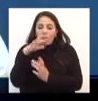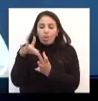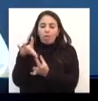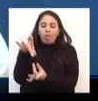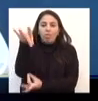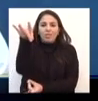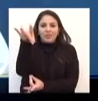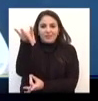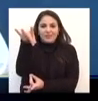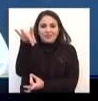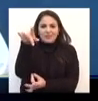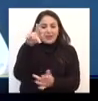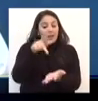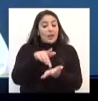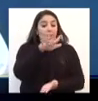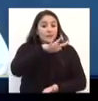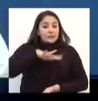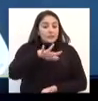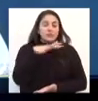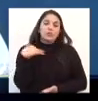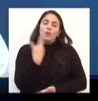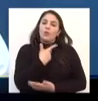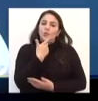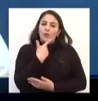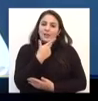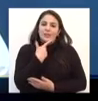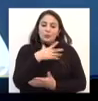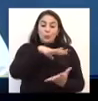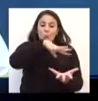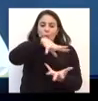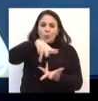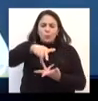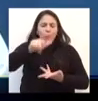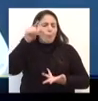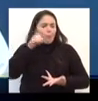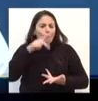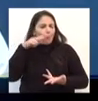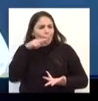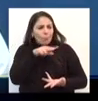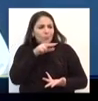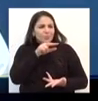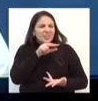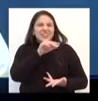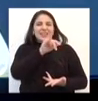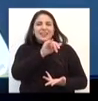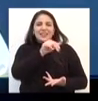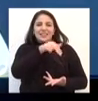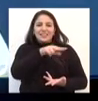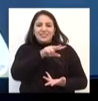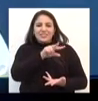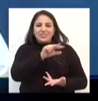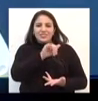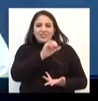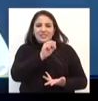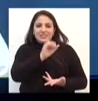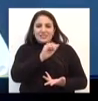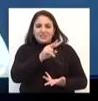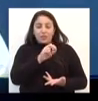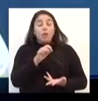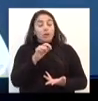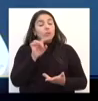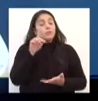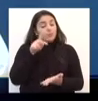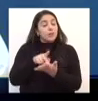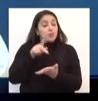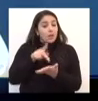fantasmagórico, né? Mas na realidade nós estamos tratando do mundo invisível, que é um mundo que na realidade existe